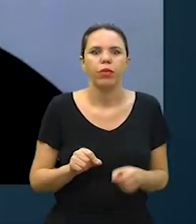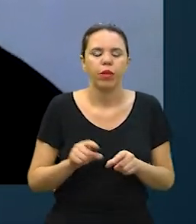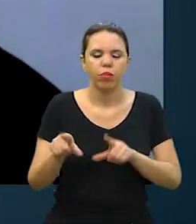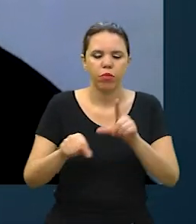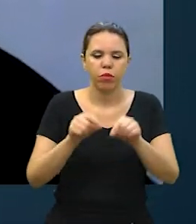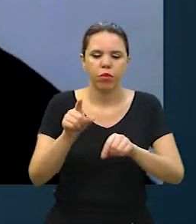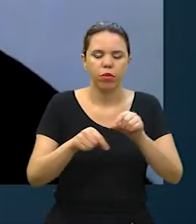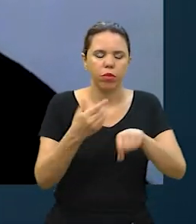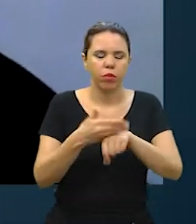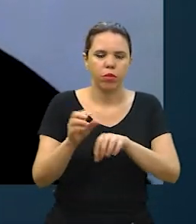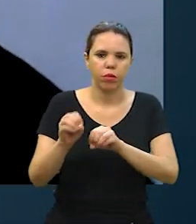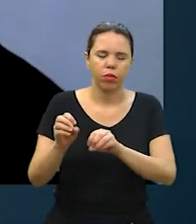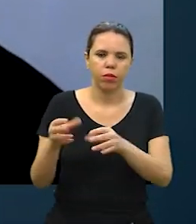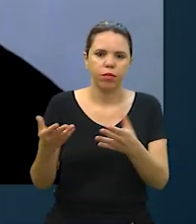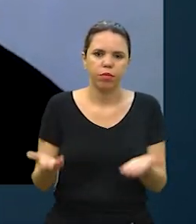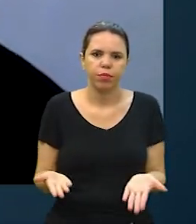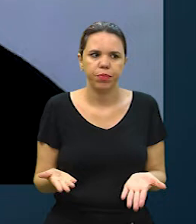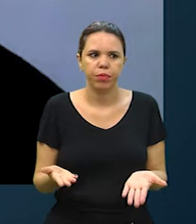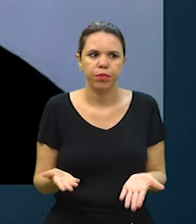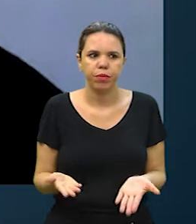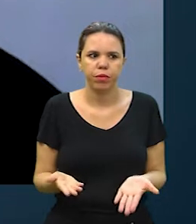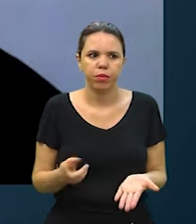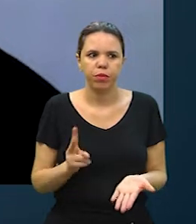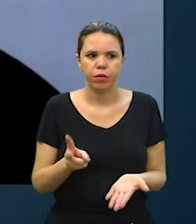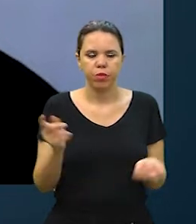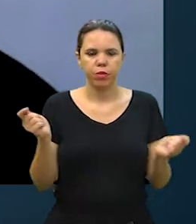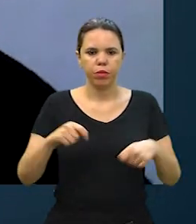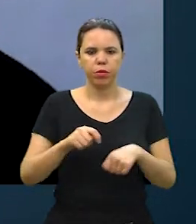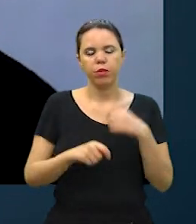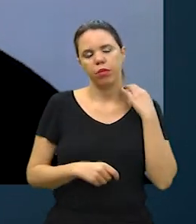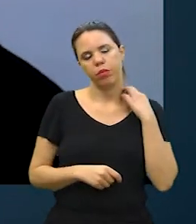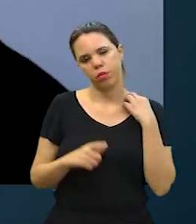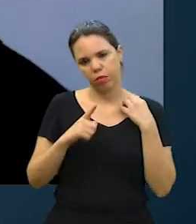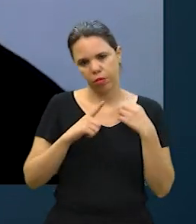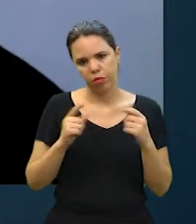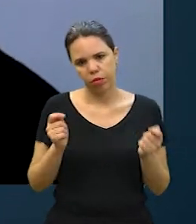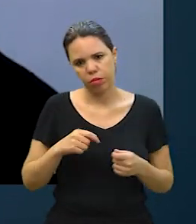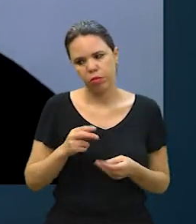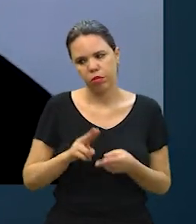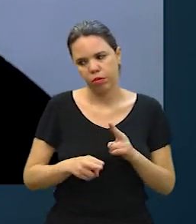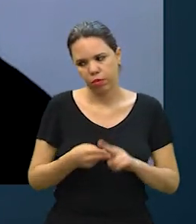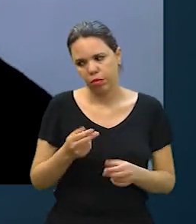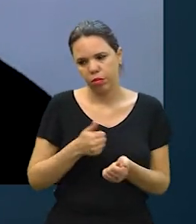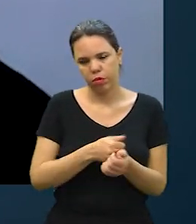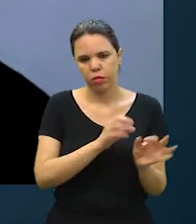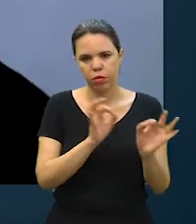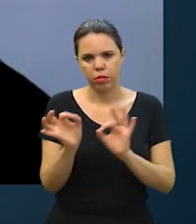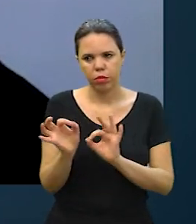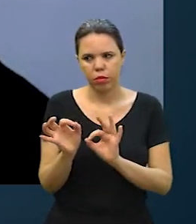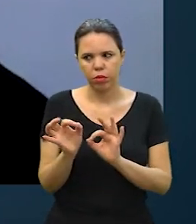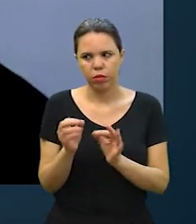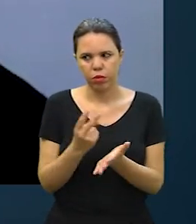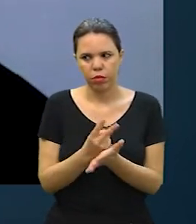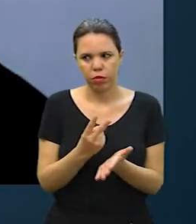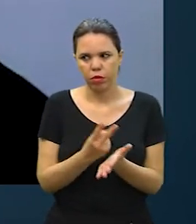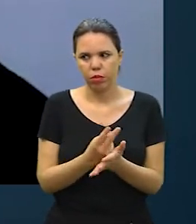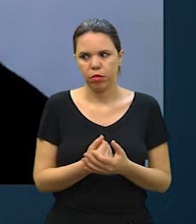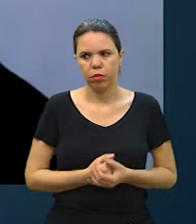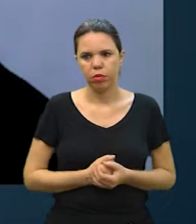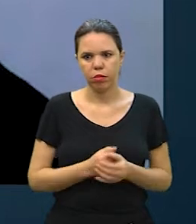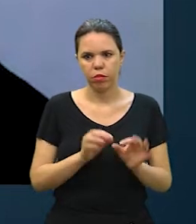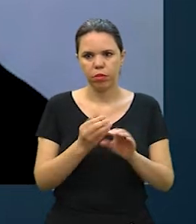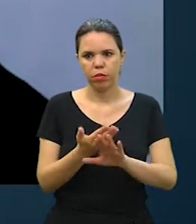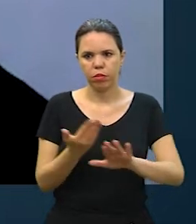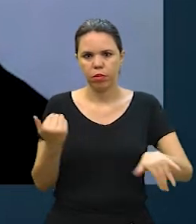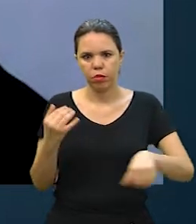recrutamento, seleção e treinamento. Então, assim, a gente tem total capacidade de fazer esse acompanhamento, mesmo que